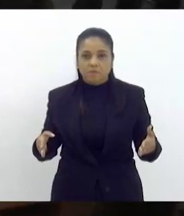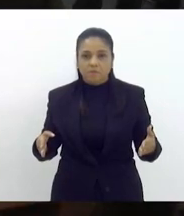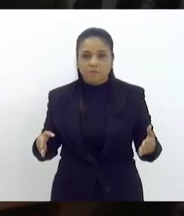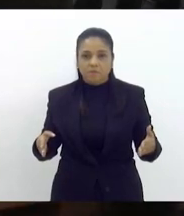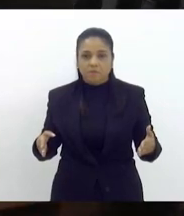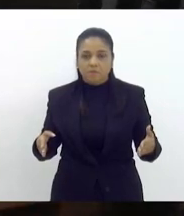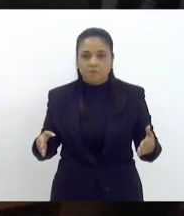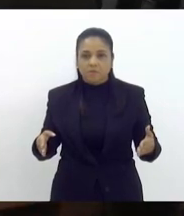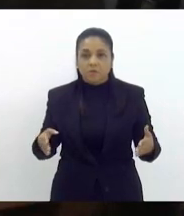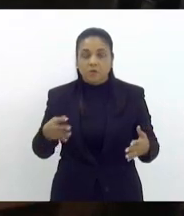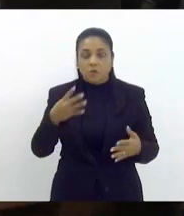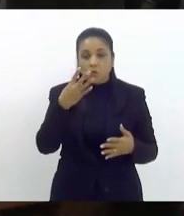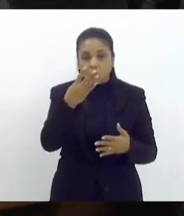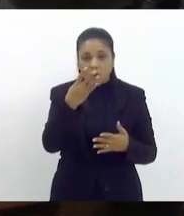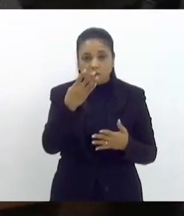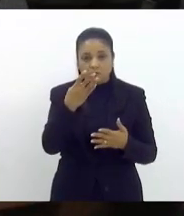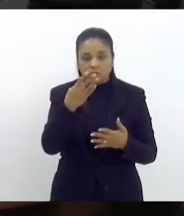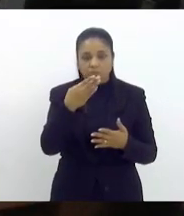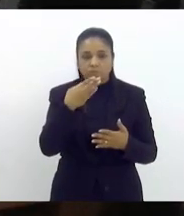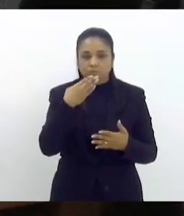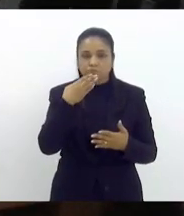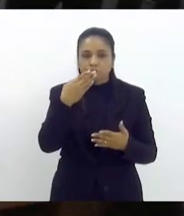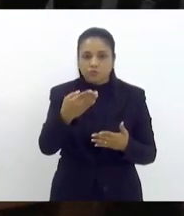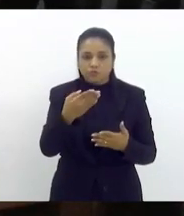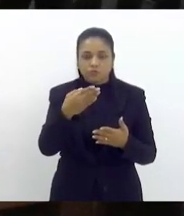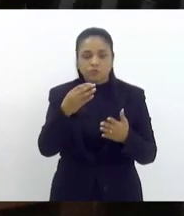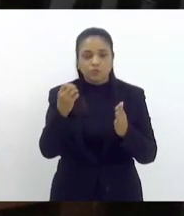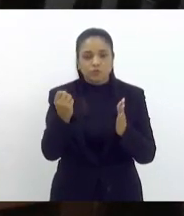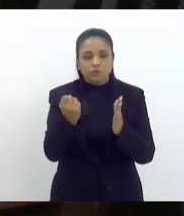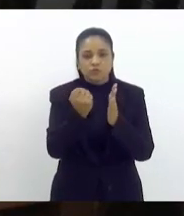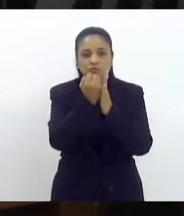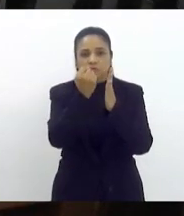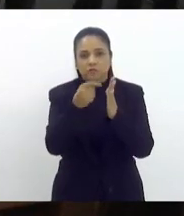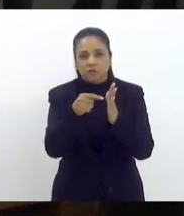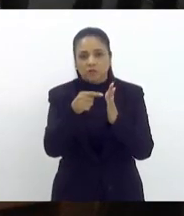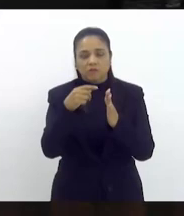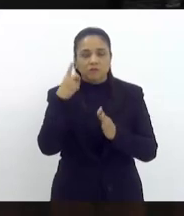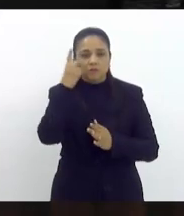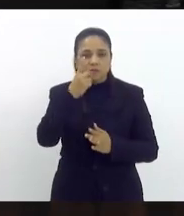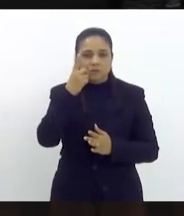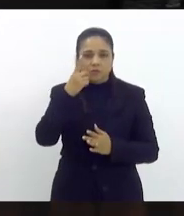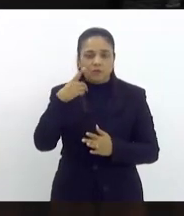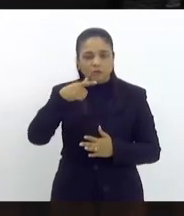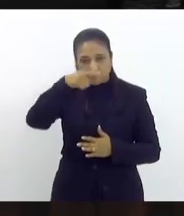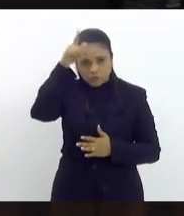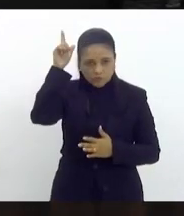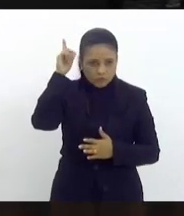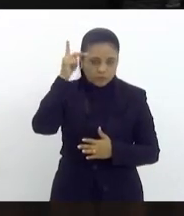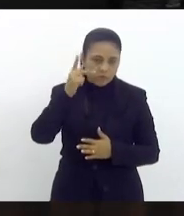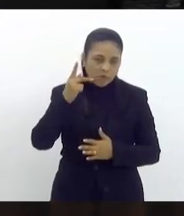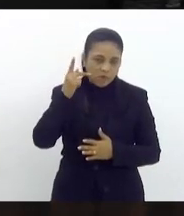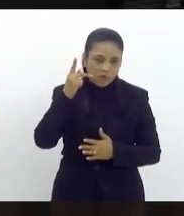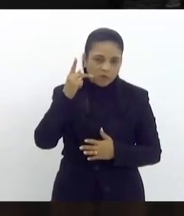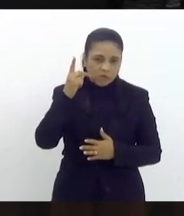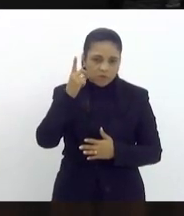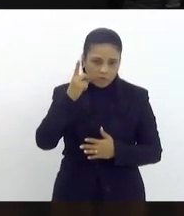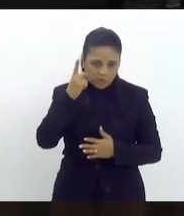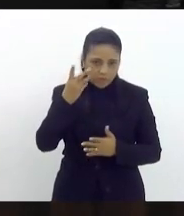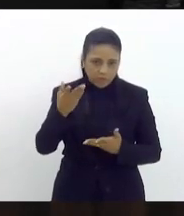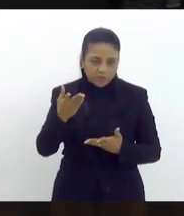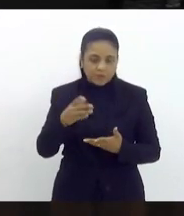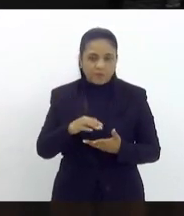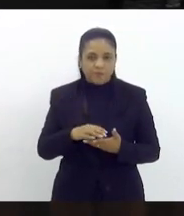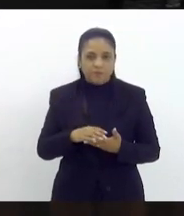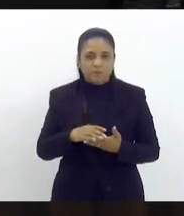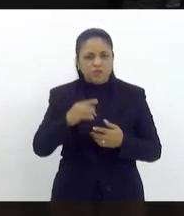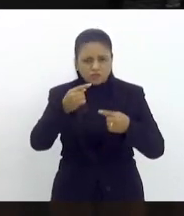quatro requerimentos do destaque do deputado Luiz Paulo o senhor vai